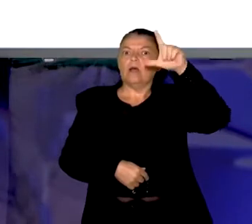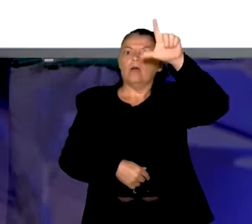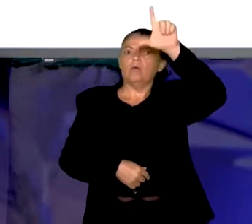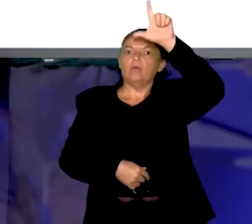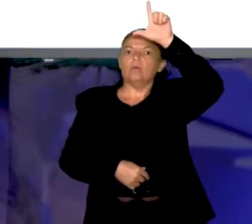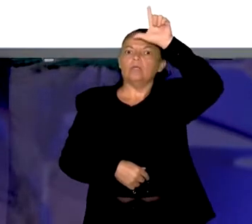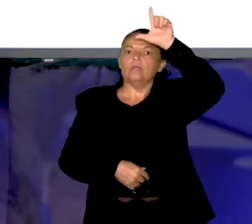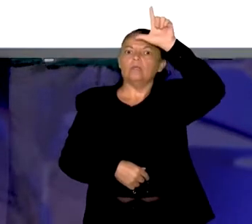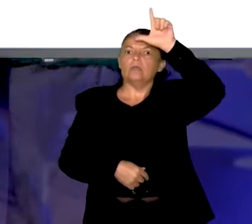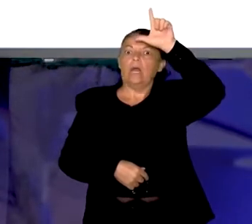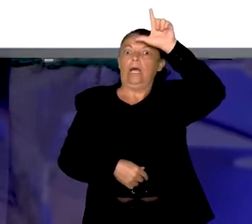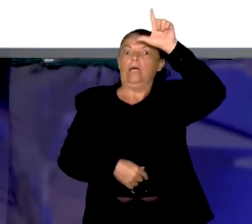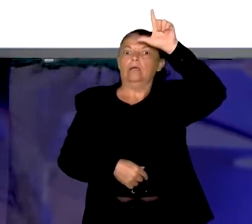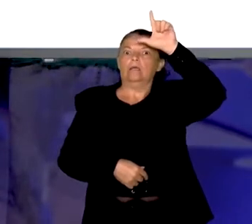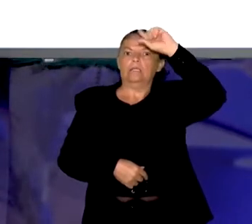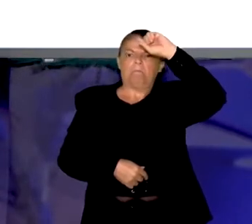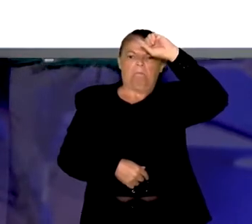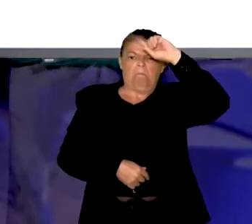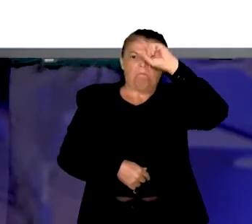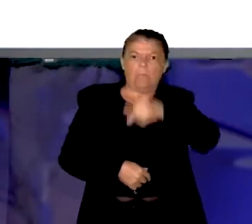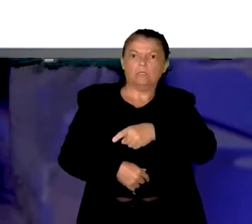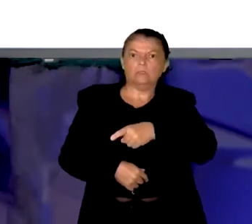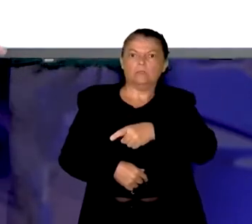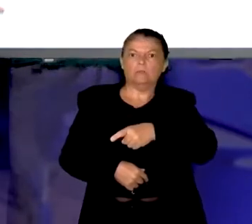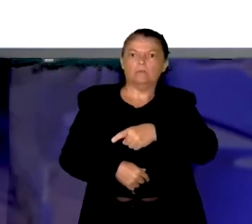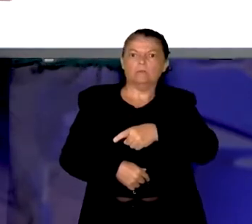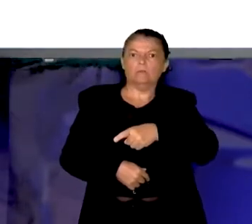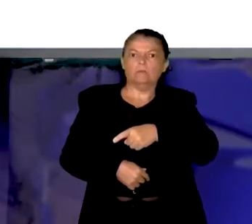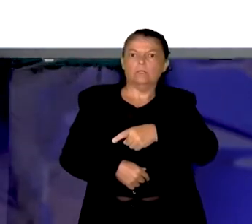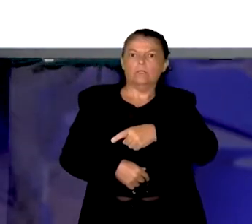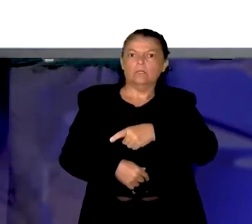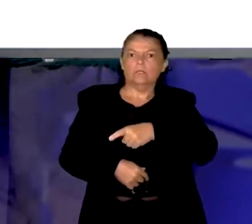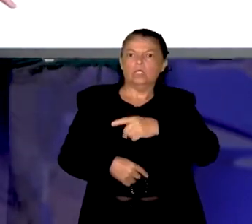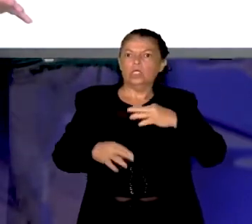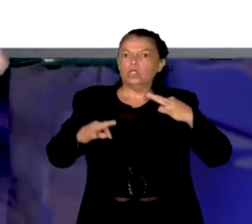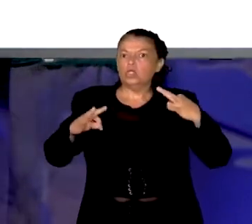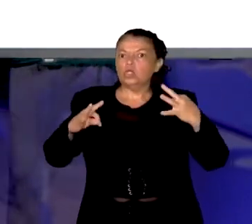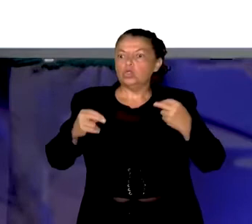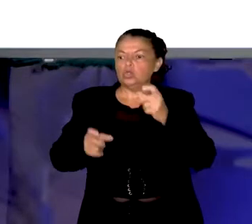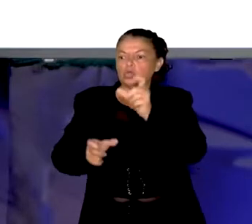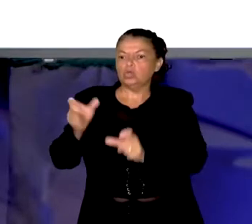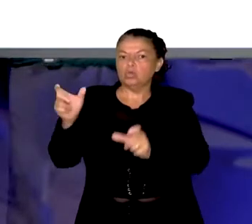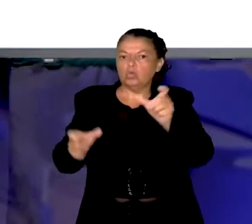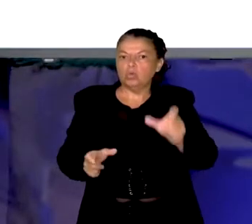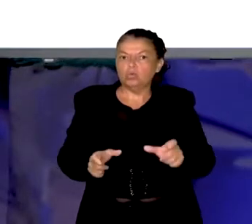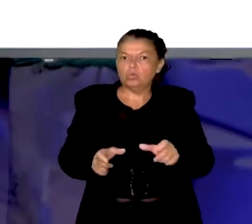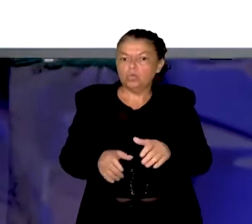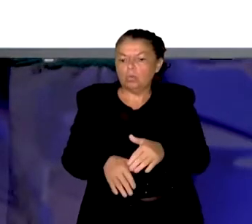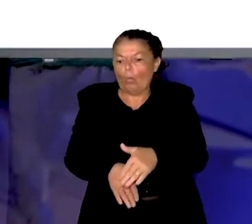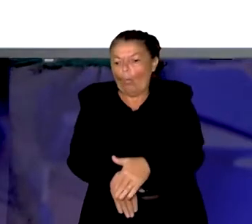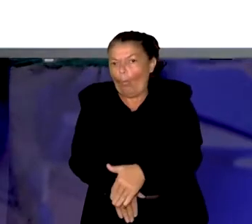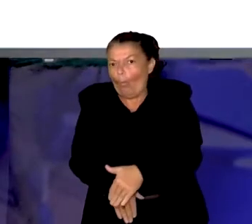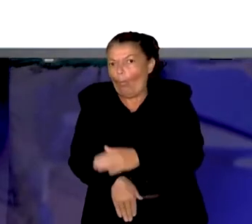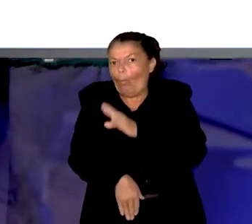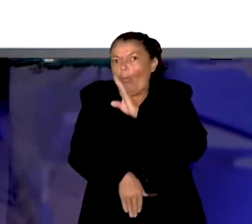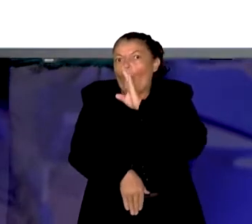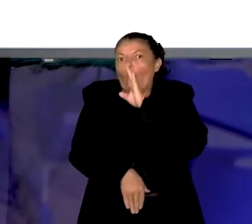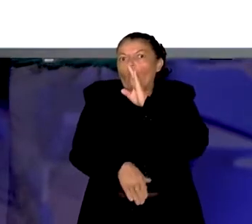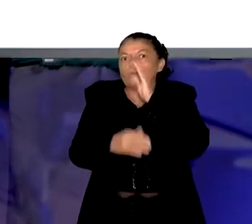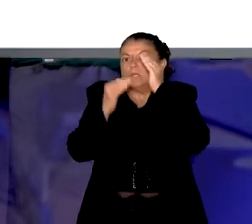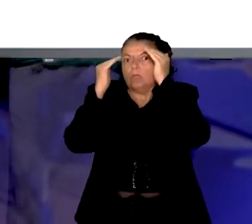que mandava, que dava ordem, e todos tinham de obedecer. Como aqueles